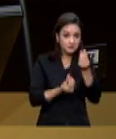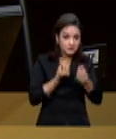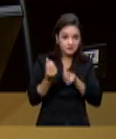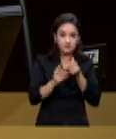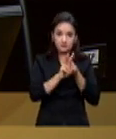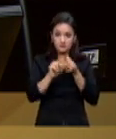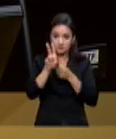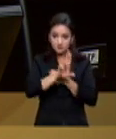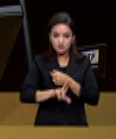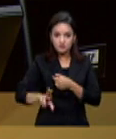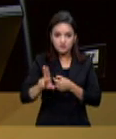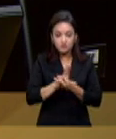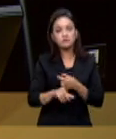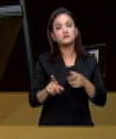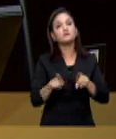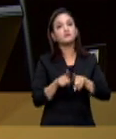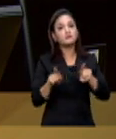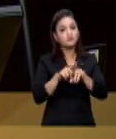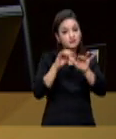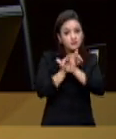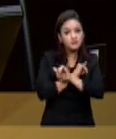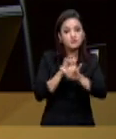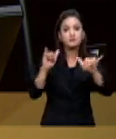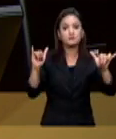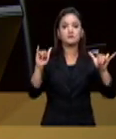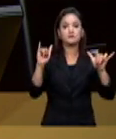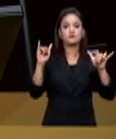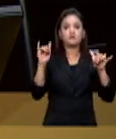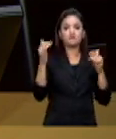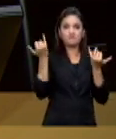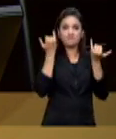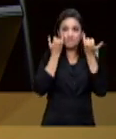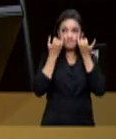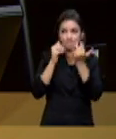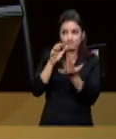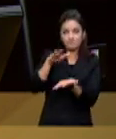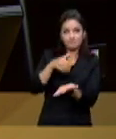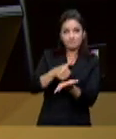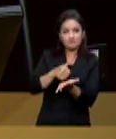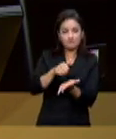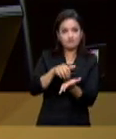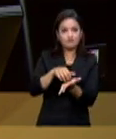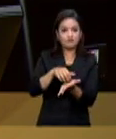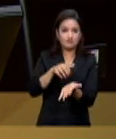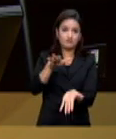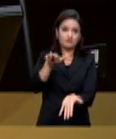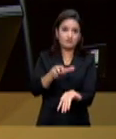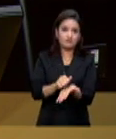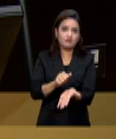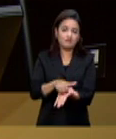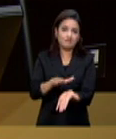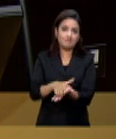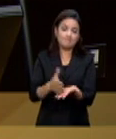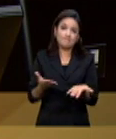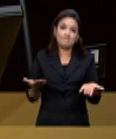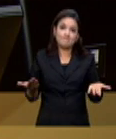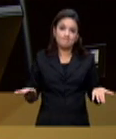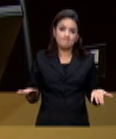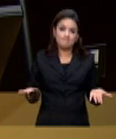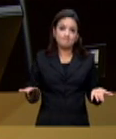dados e a exposição de dados que estejam em cadastros. Então, eu não tenho dificuldade, portanto,